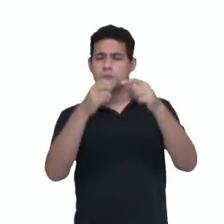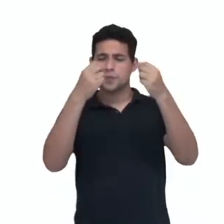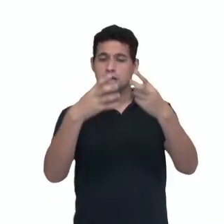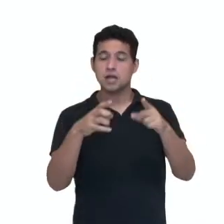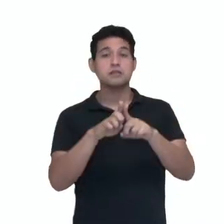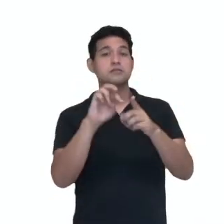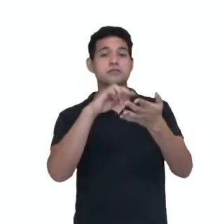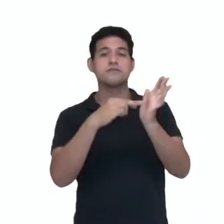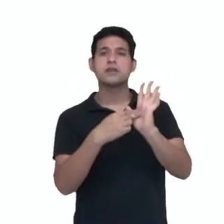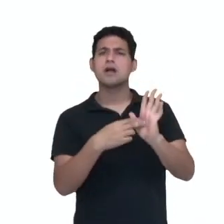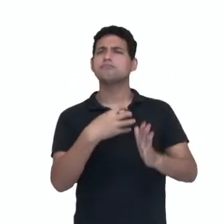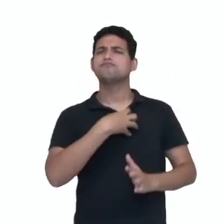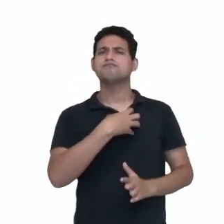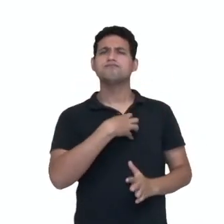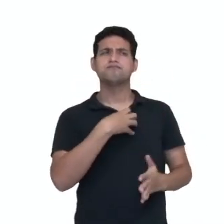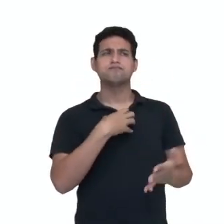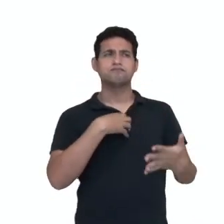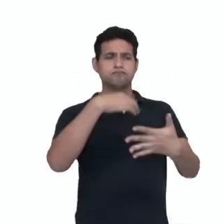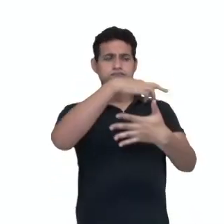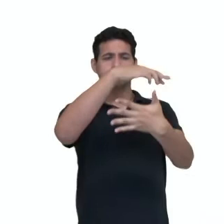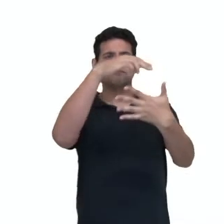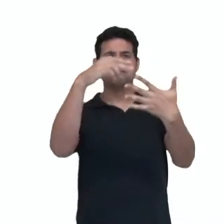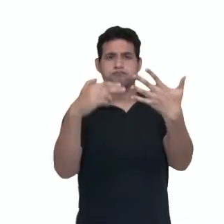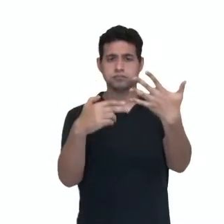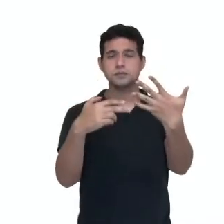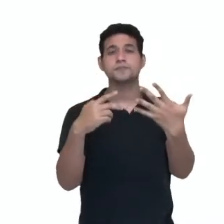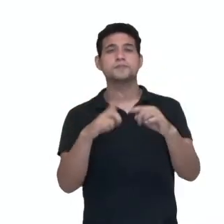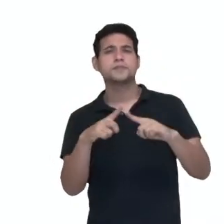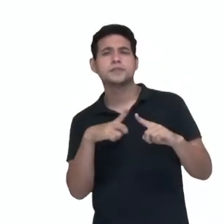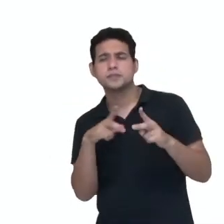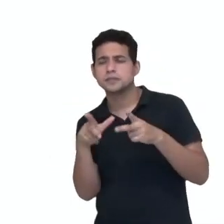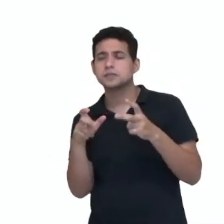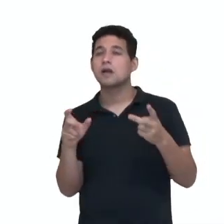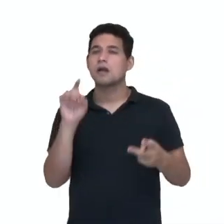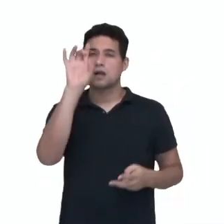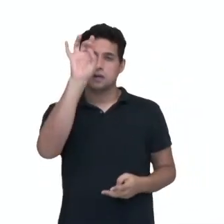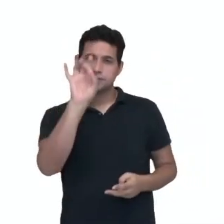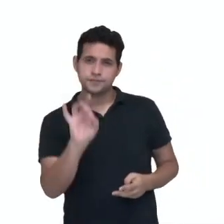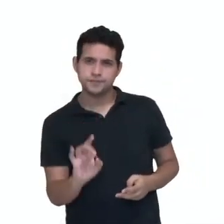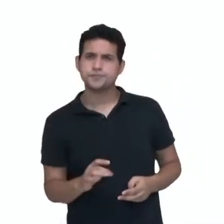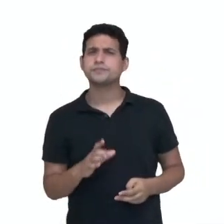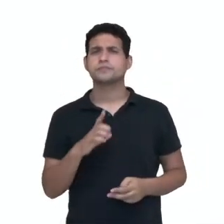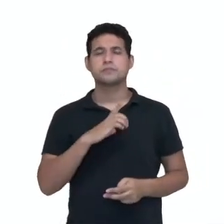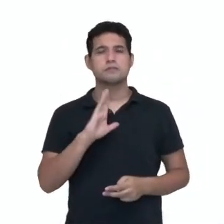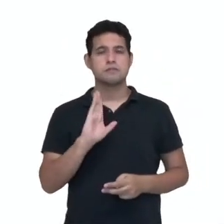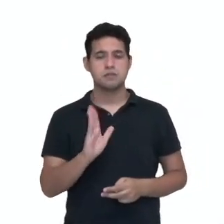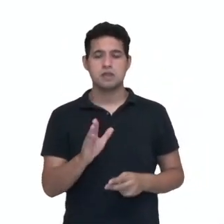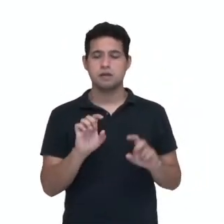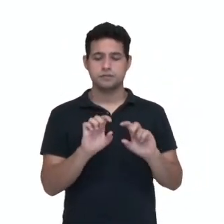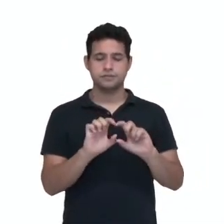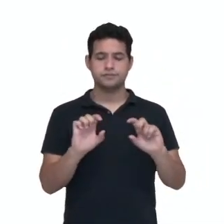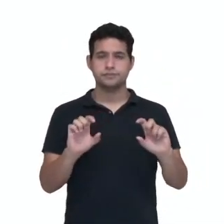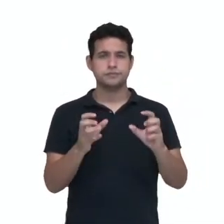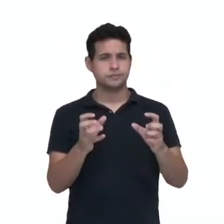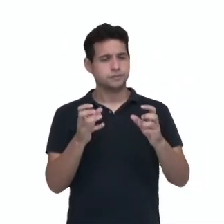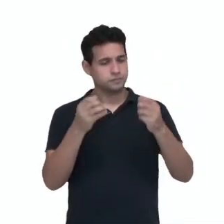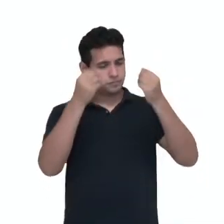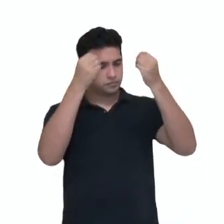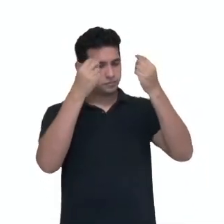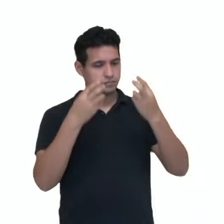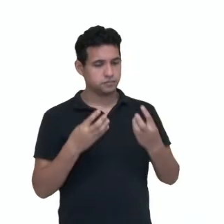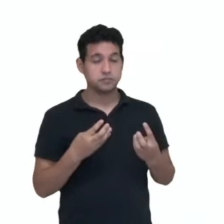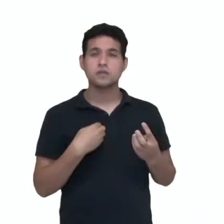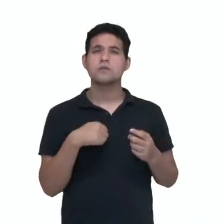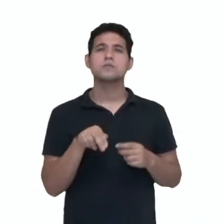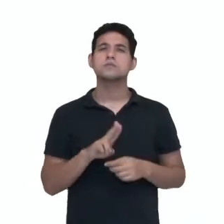temos os tipos das conjunções, tá? E o objetivo de cada uma. Se eu tenho uma frase que eu quero explicar,